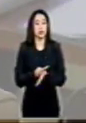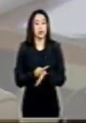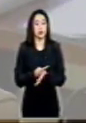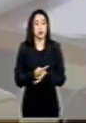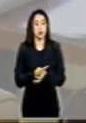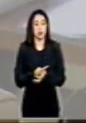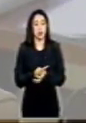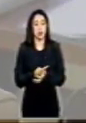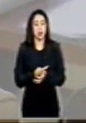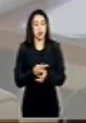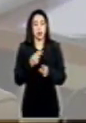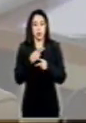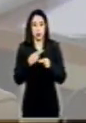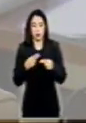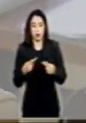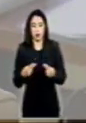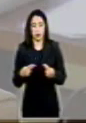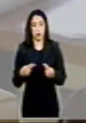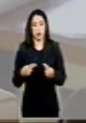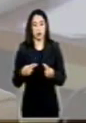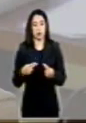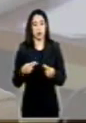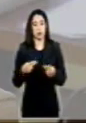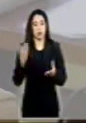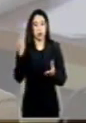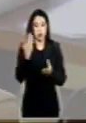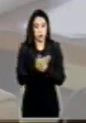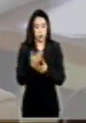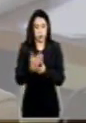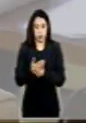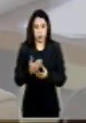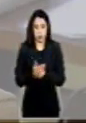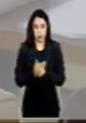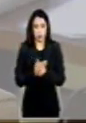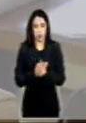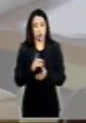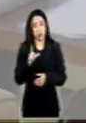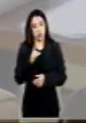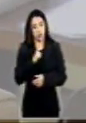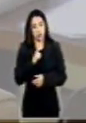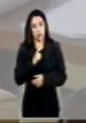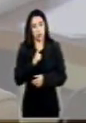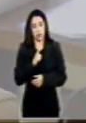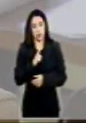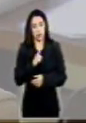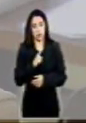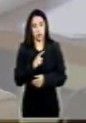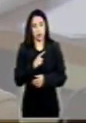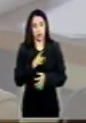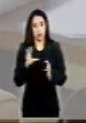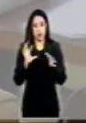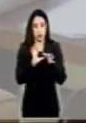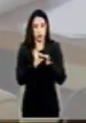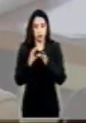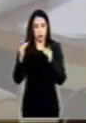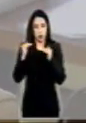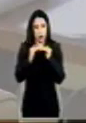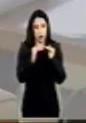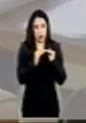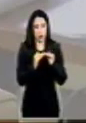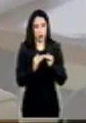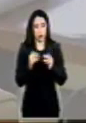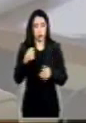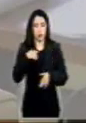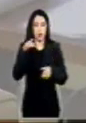eventual propositura de ação penal. Essa matéria é tão pacificada que me permito apenas referir que no voto há